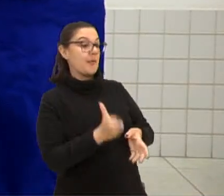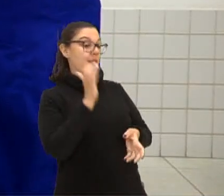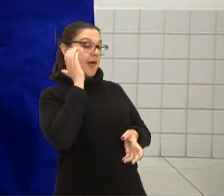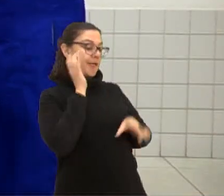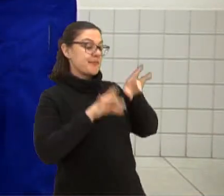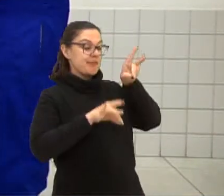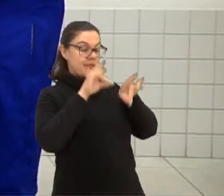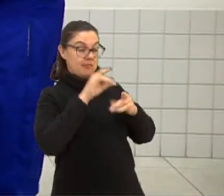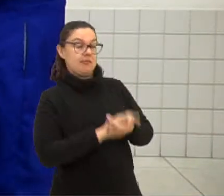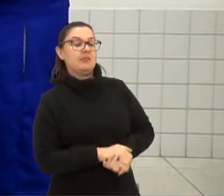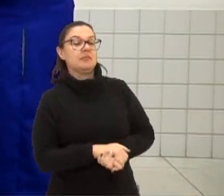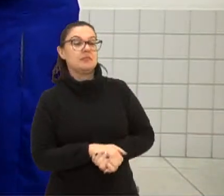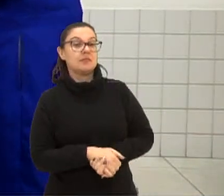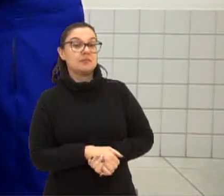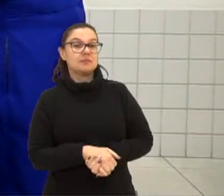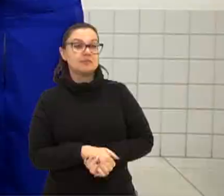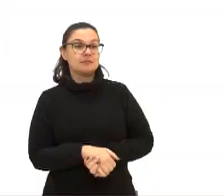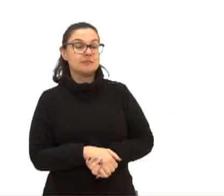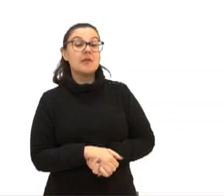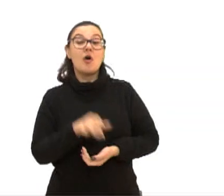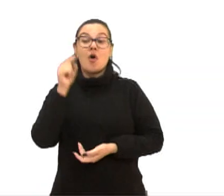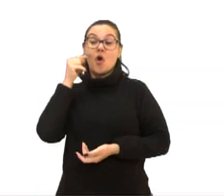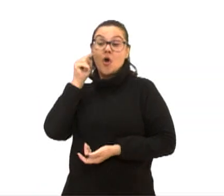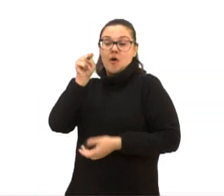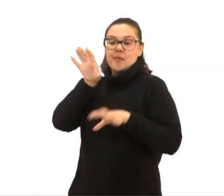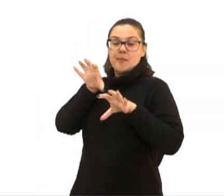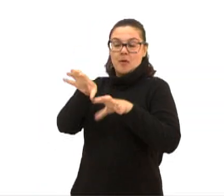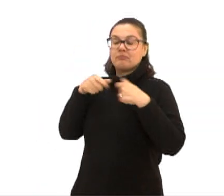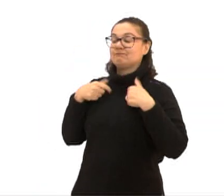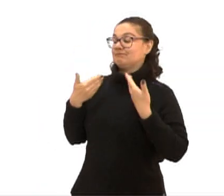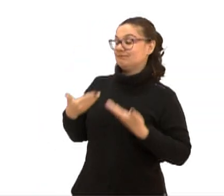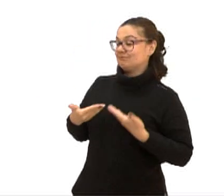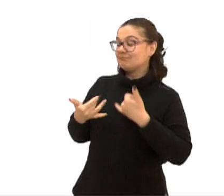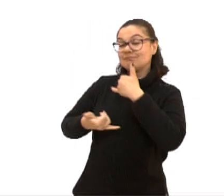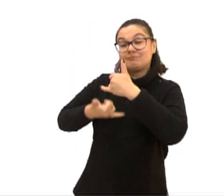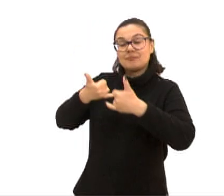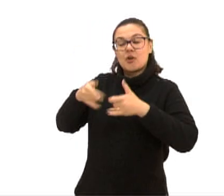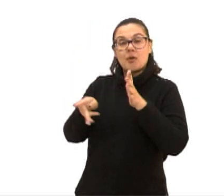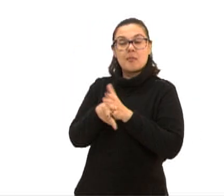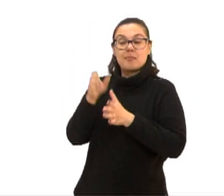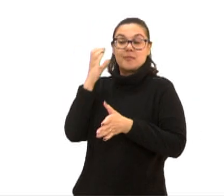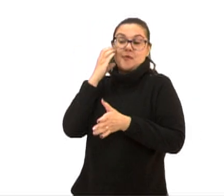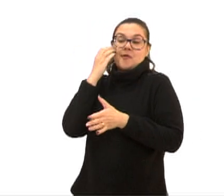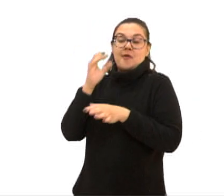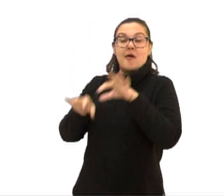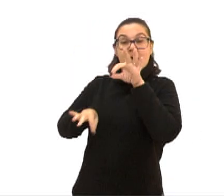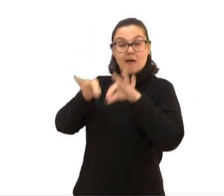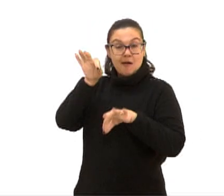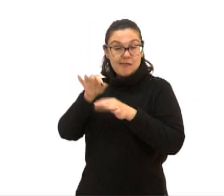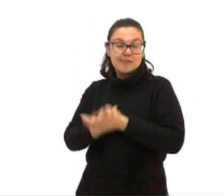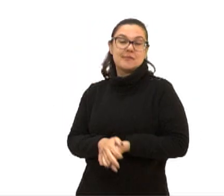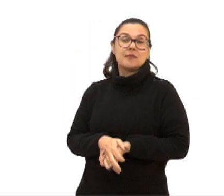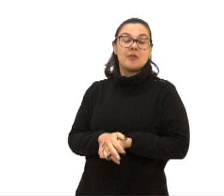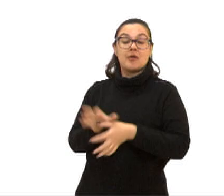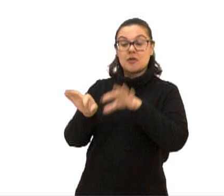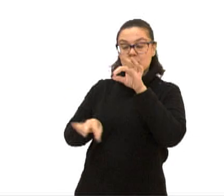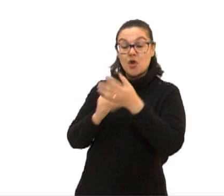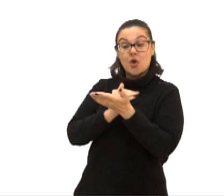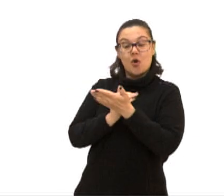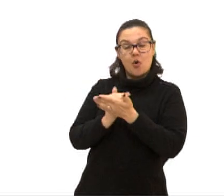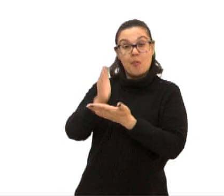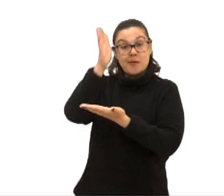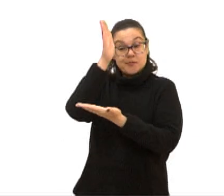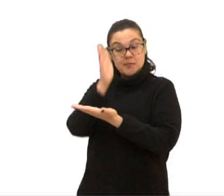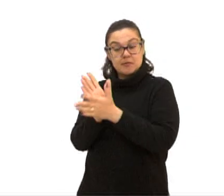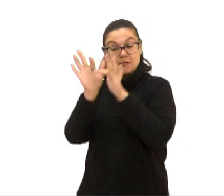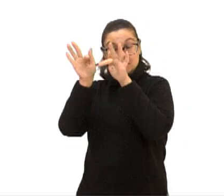lá. falar da radioteatro, né? Forma de entretenimento através do rádio, peça de teatro encenada com começo, meio